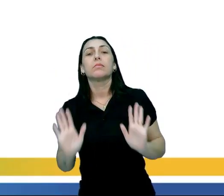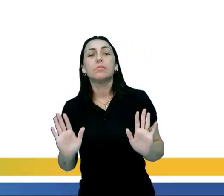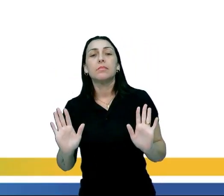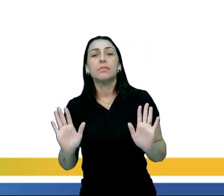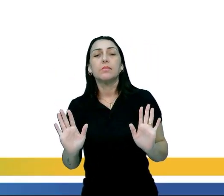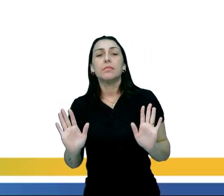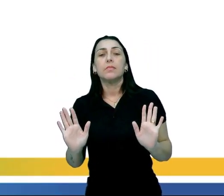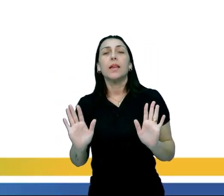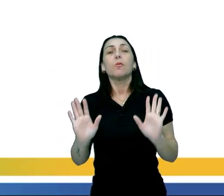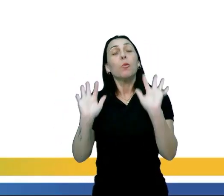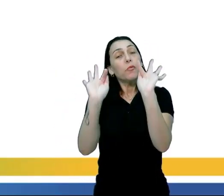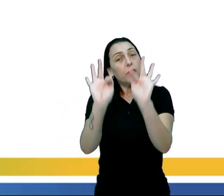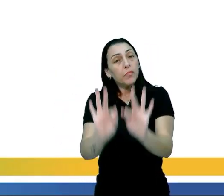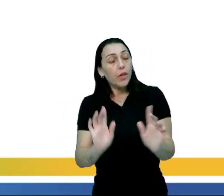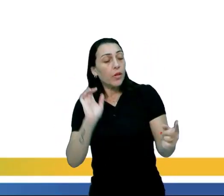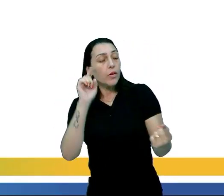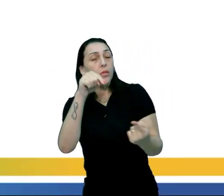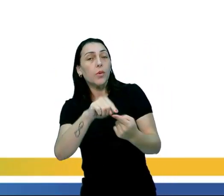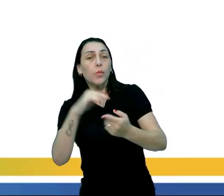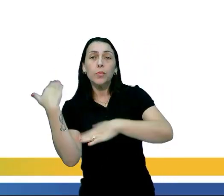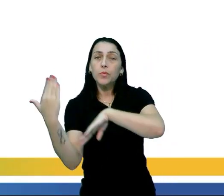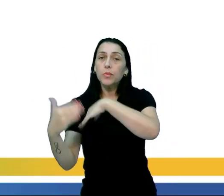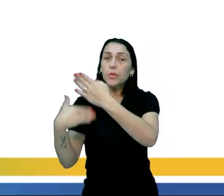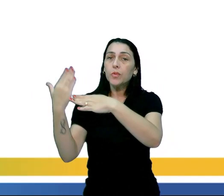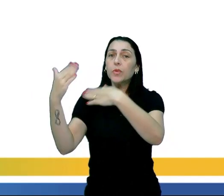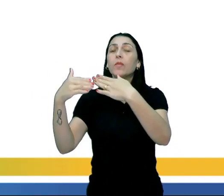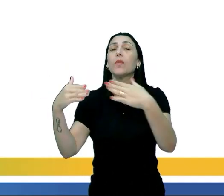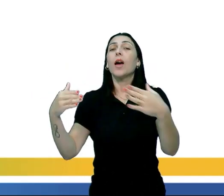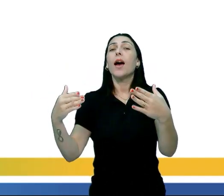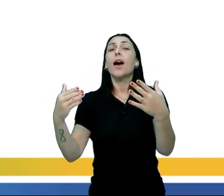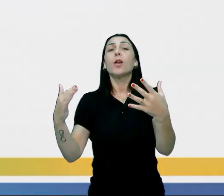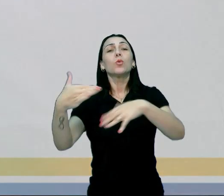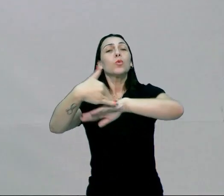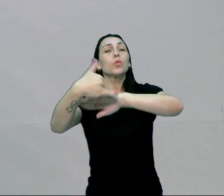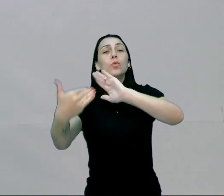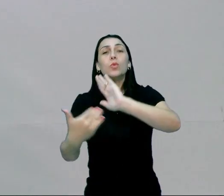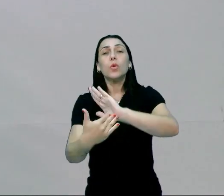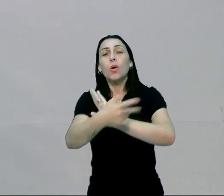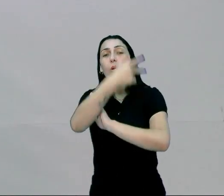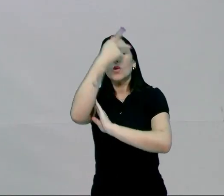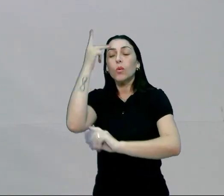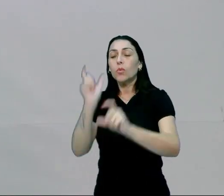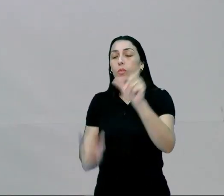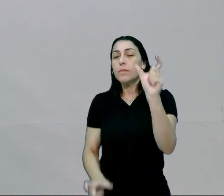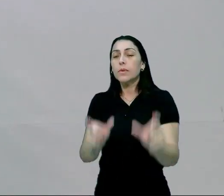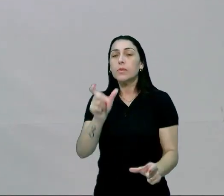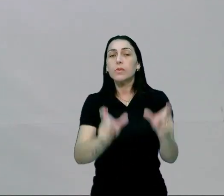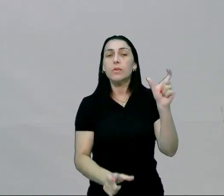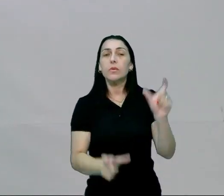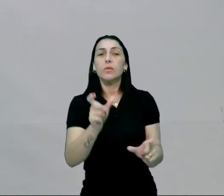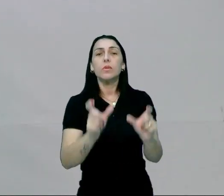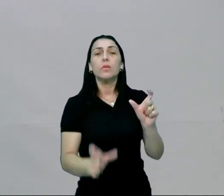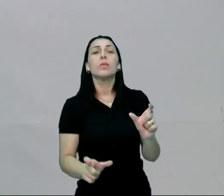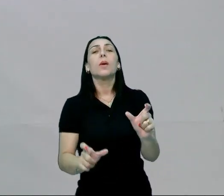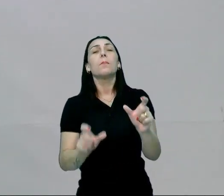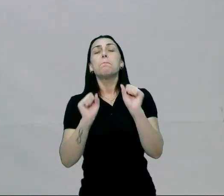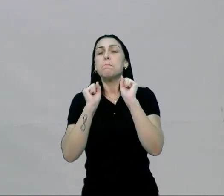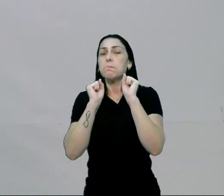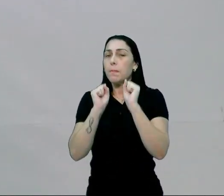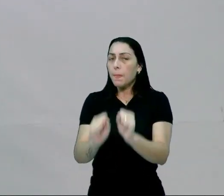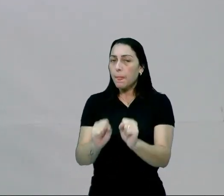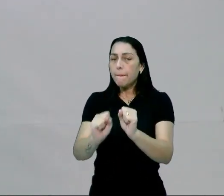Seus praticantes com finalidade de alcançar o desenvolvimento integral do indivíduo. Desenvolvimento integral do indivíduo, em que ele